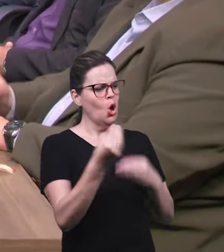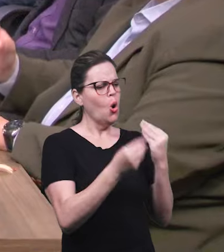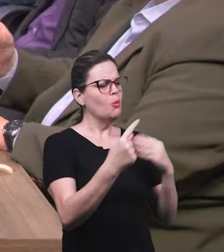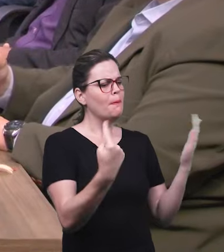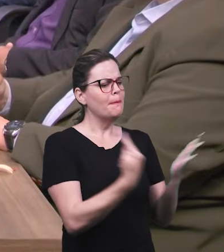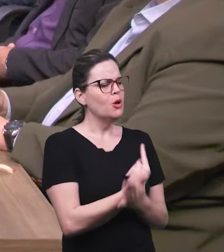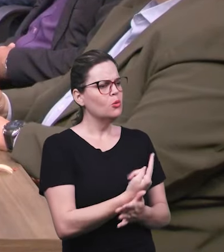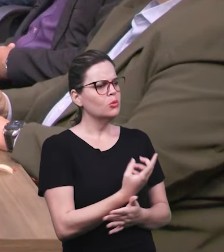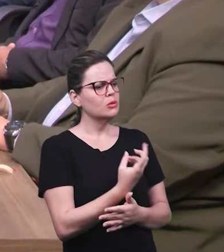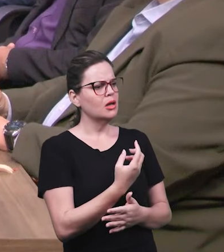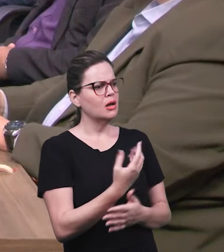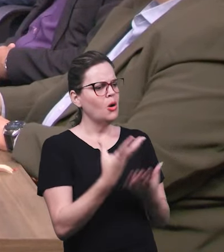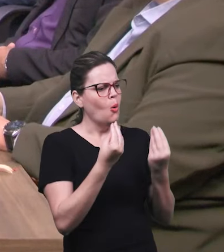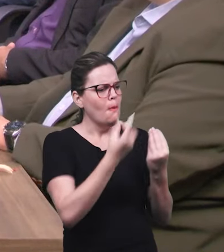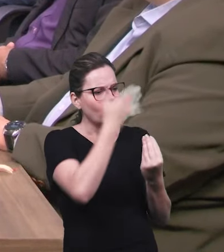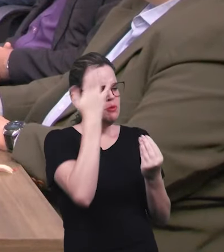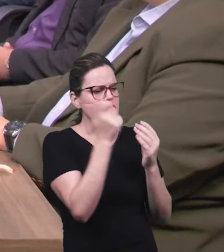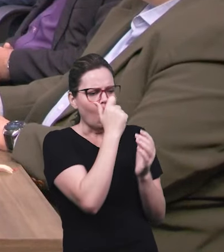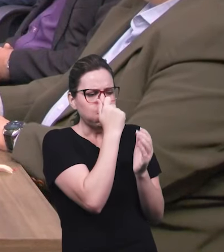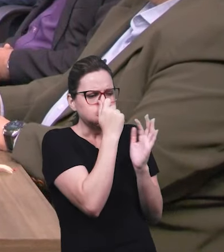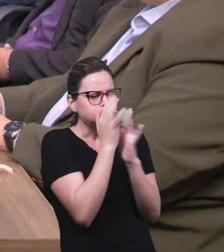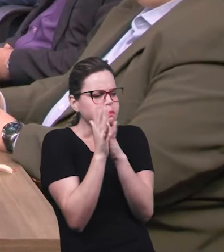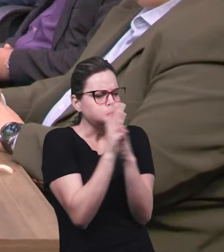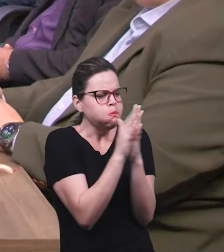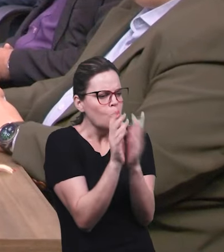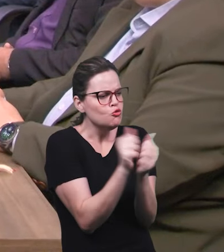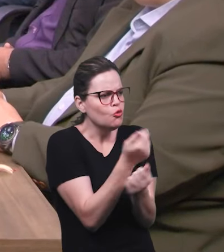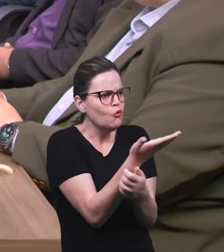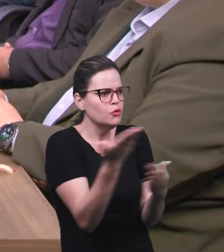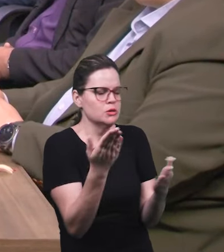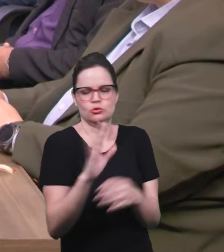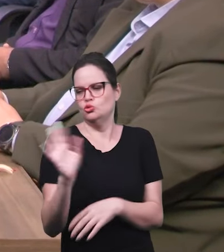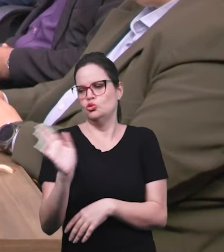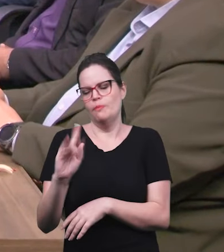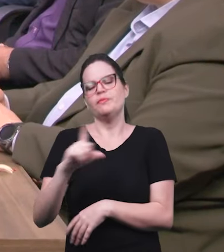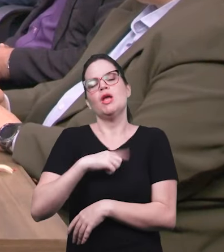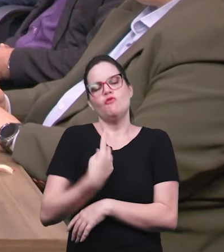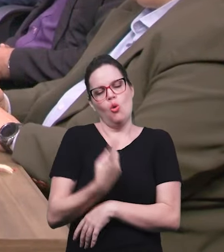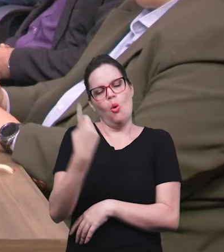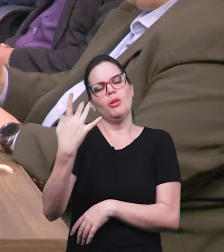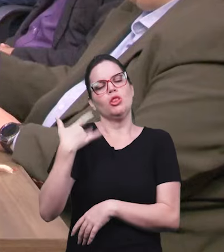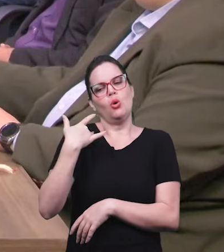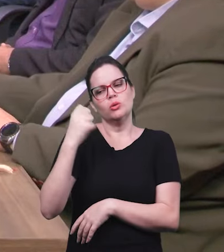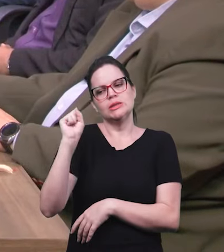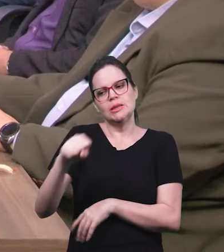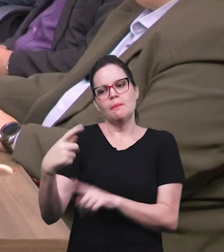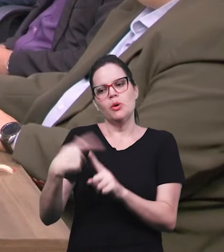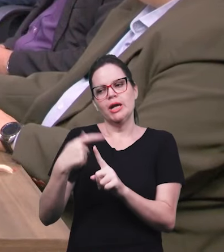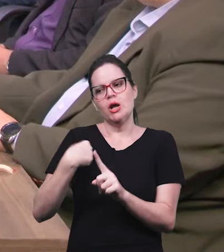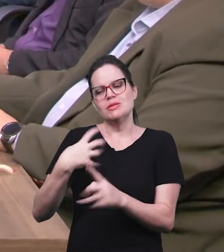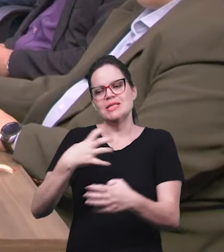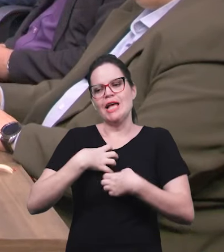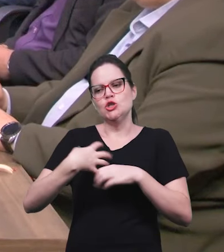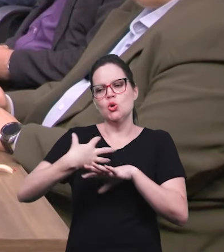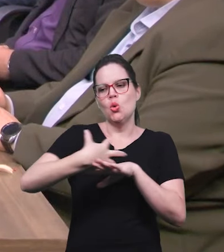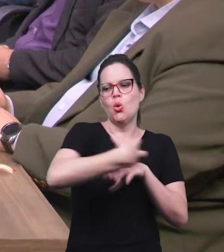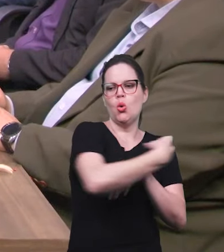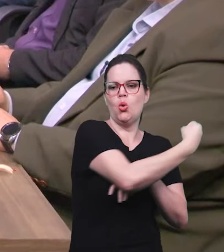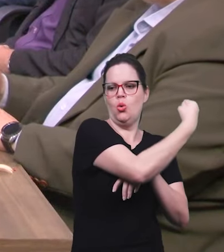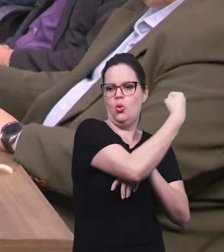peraí, alguém me tocou porque de mim saiu virtude. Então, o poder de Deus ele foi direcionado para aquela mulher, que havia